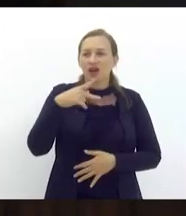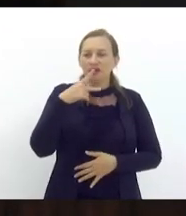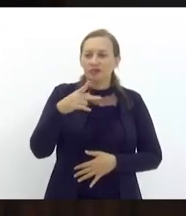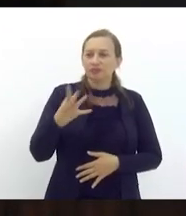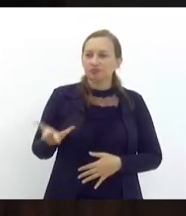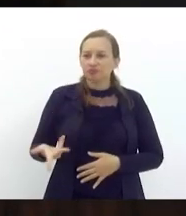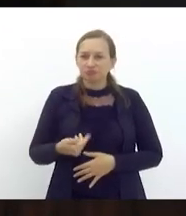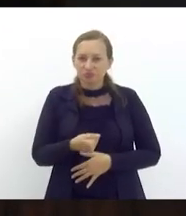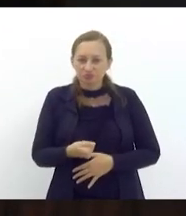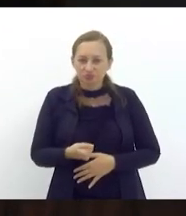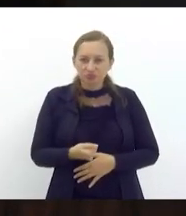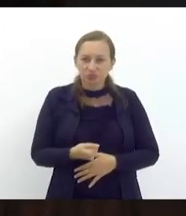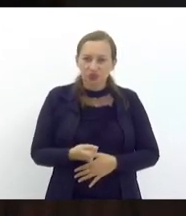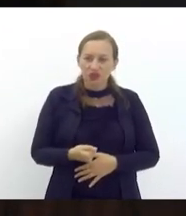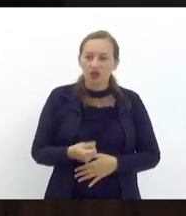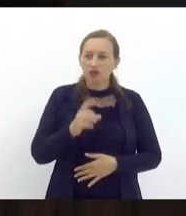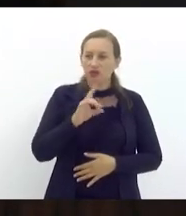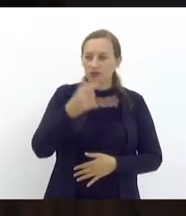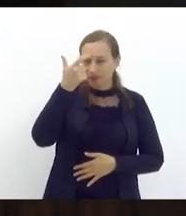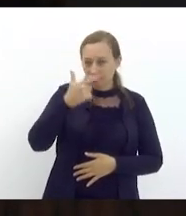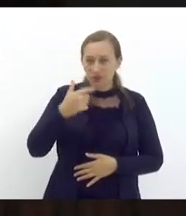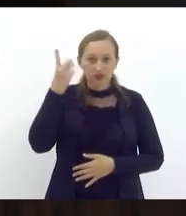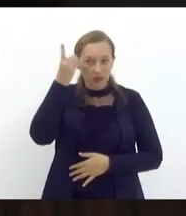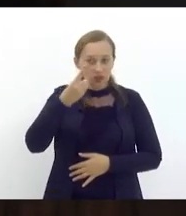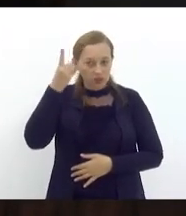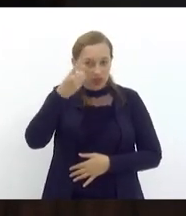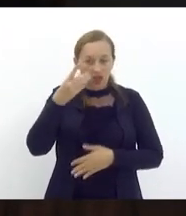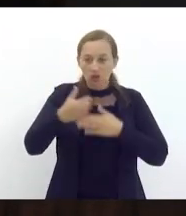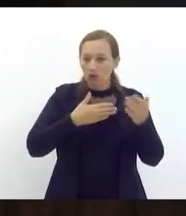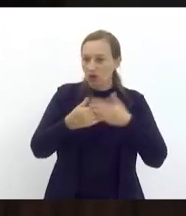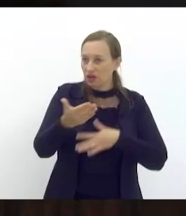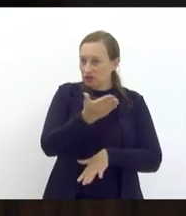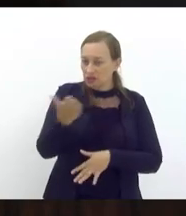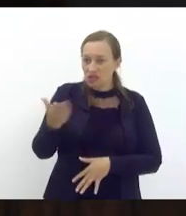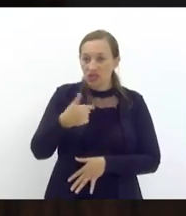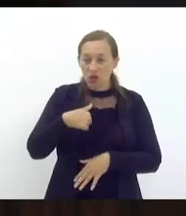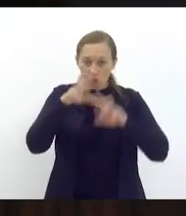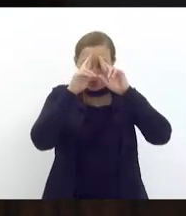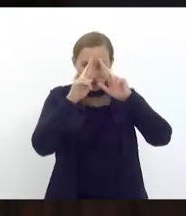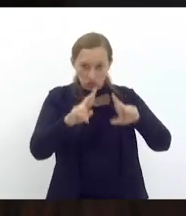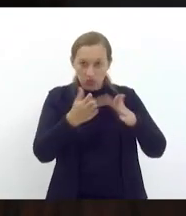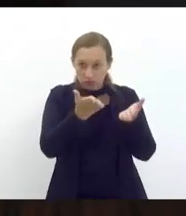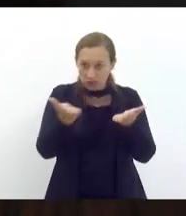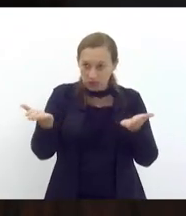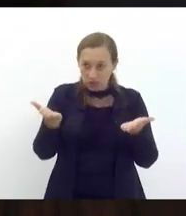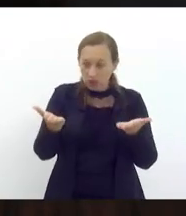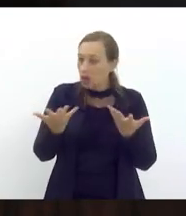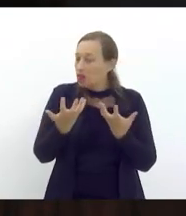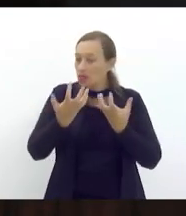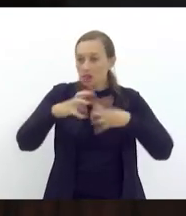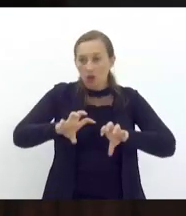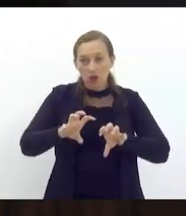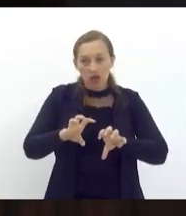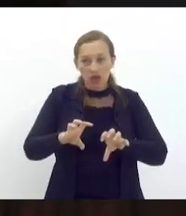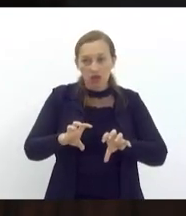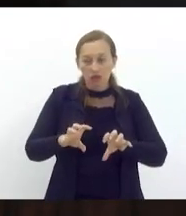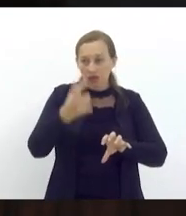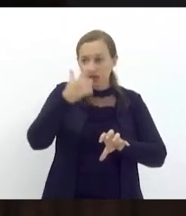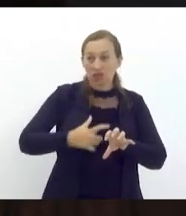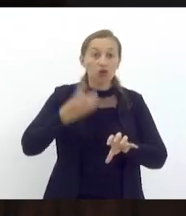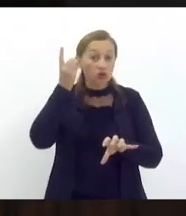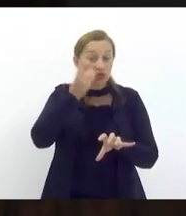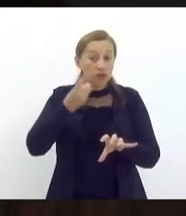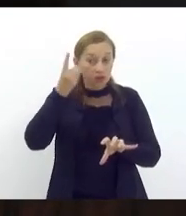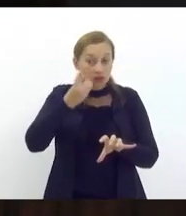aqui na qualidade de apenas Deputado como qualquer um de vocês que eu respeito muito que eu não quero ser o deputado